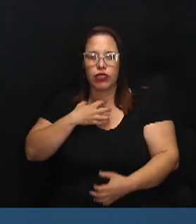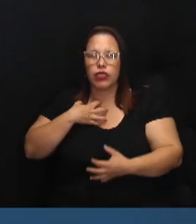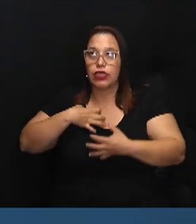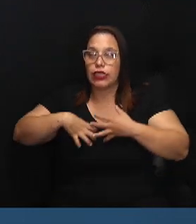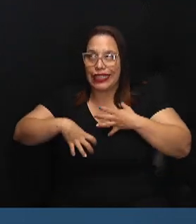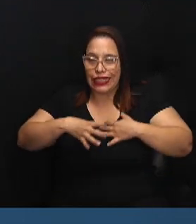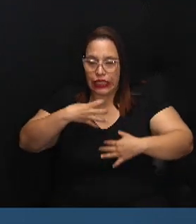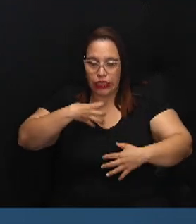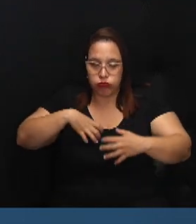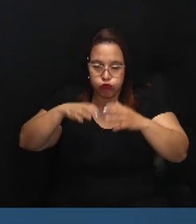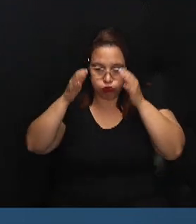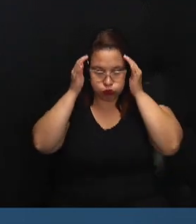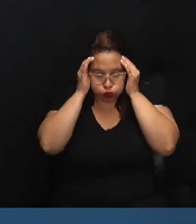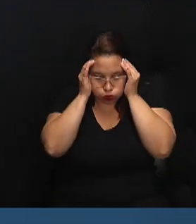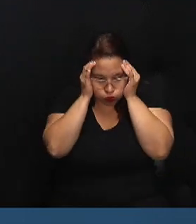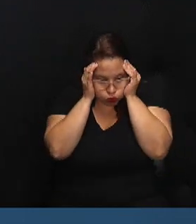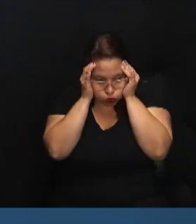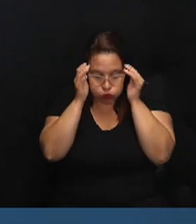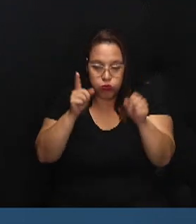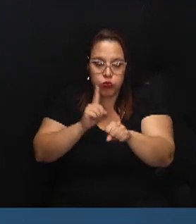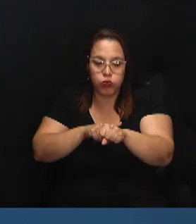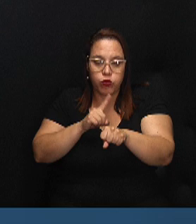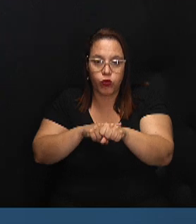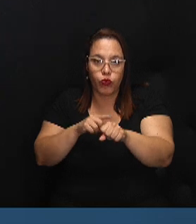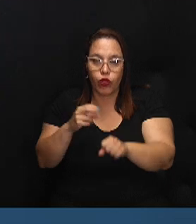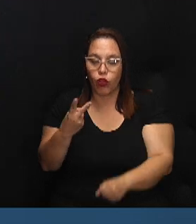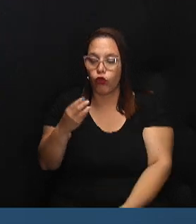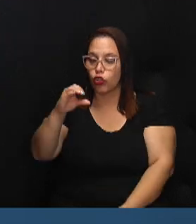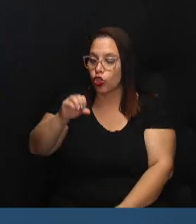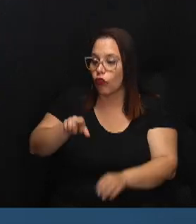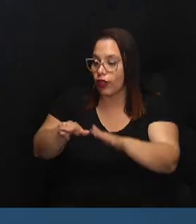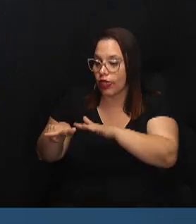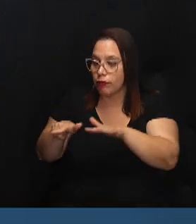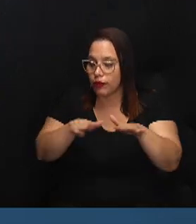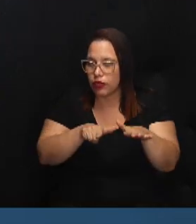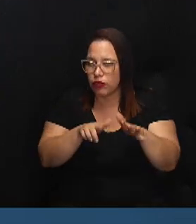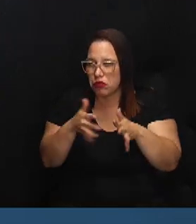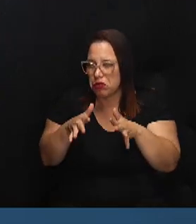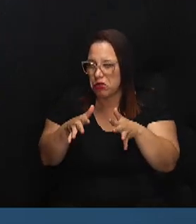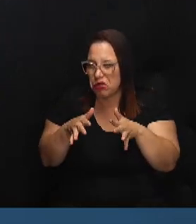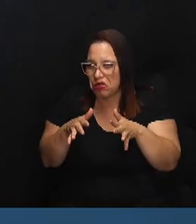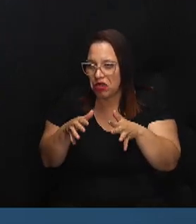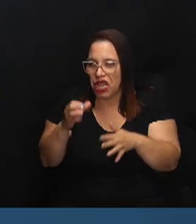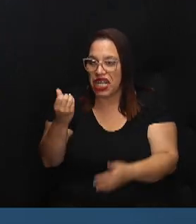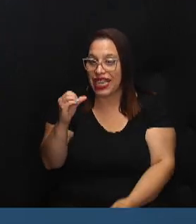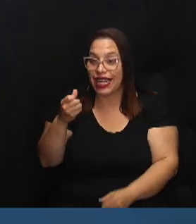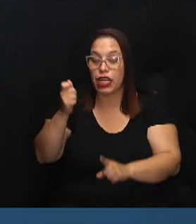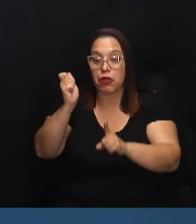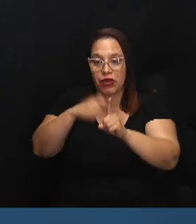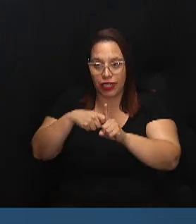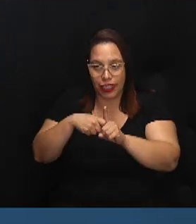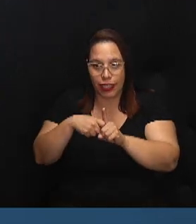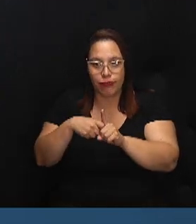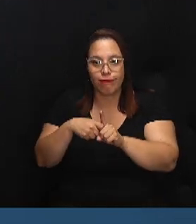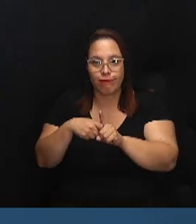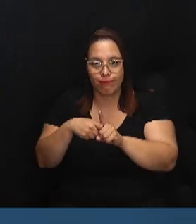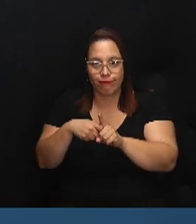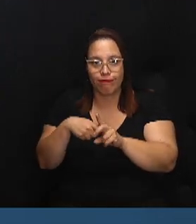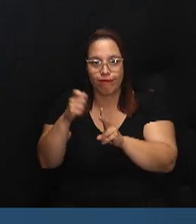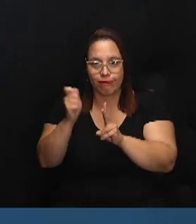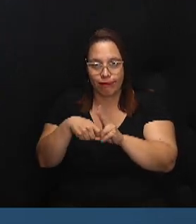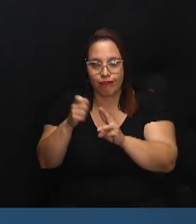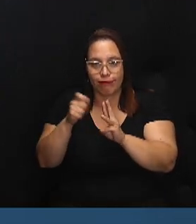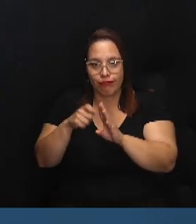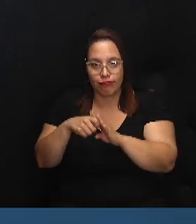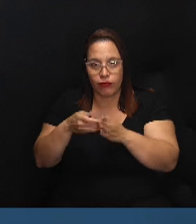de expectativa. Você estava com quanto tempo de gravidez? quando isso 29 aconteceu? semanas. Que é? Falando 6 meses. 6 meses. Isso, tá. 6 meses.